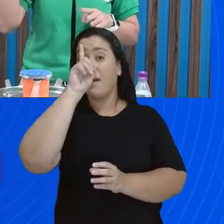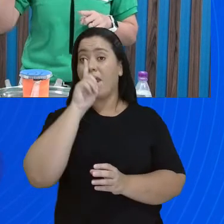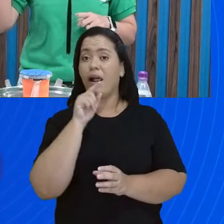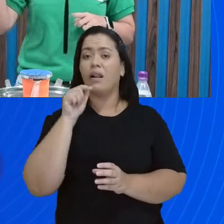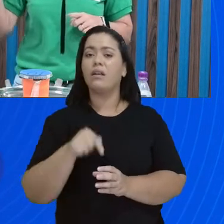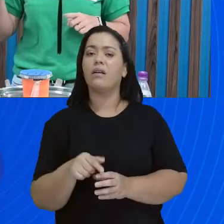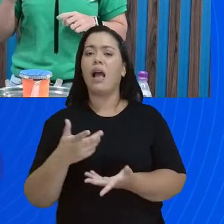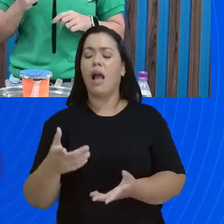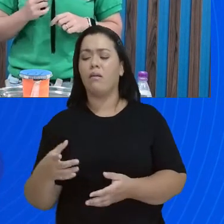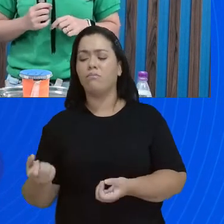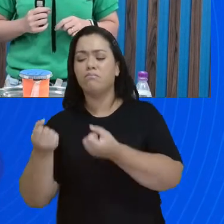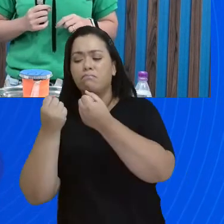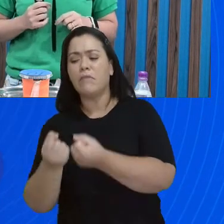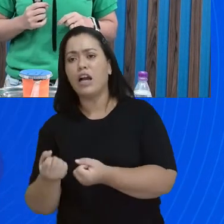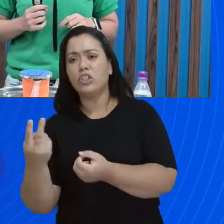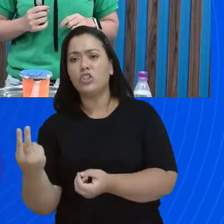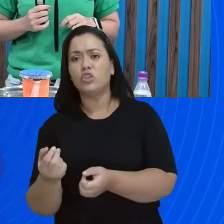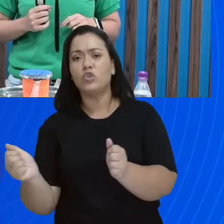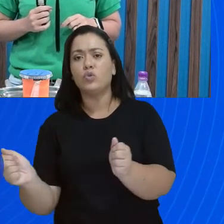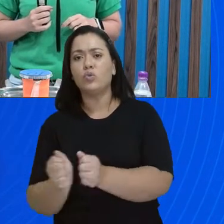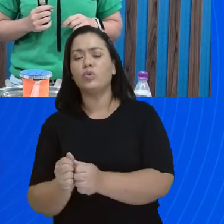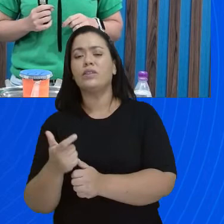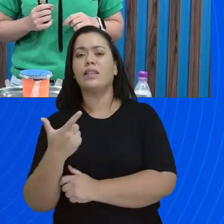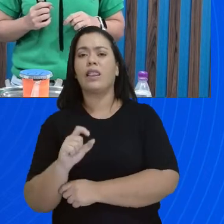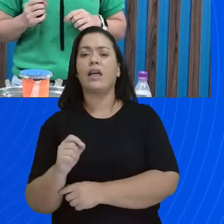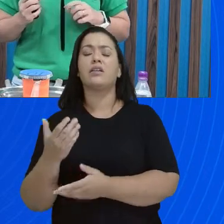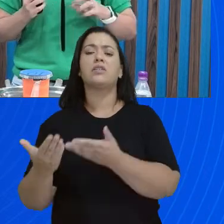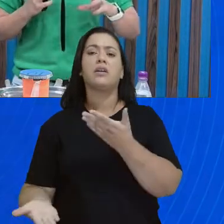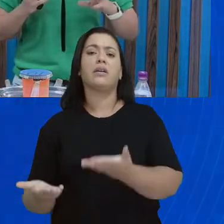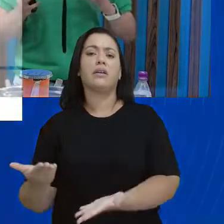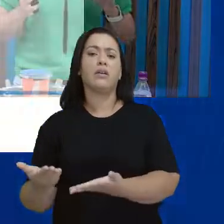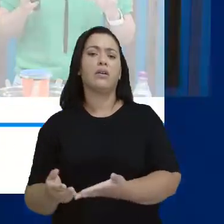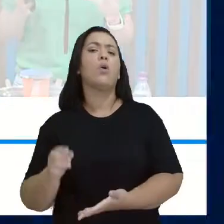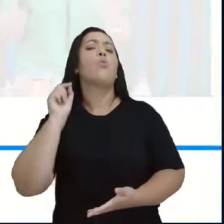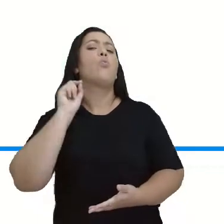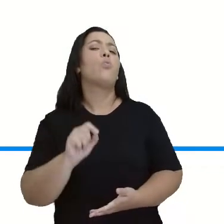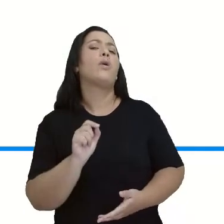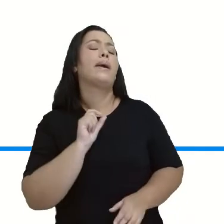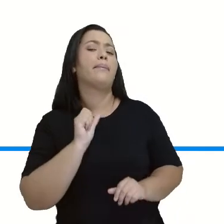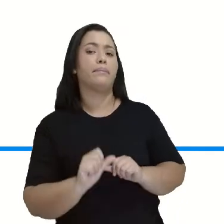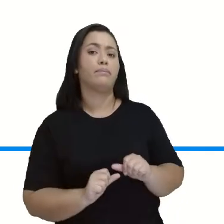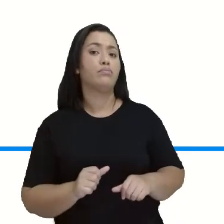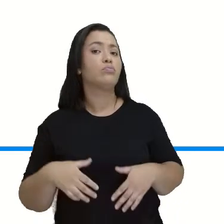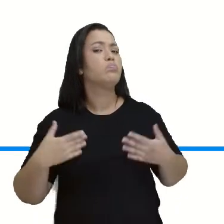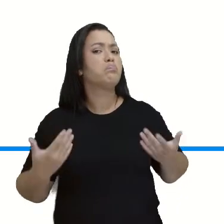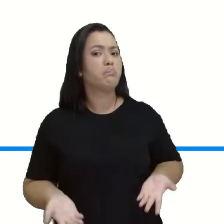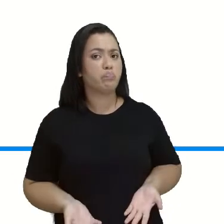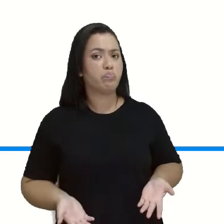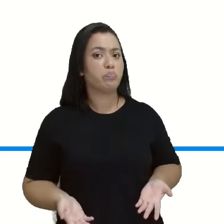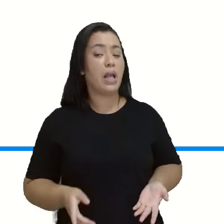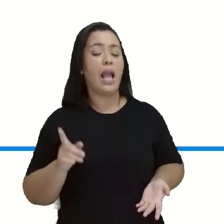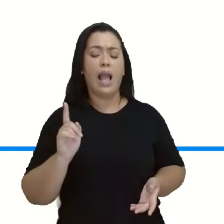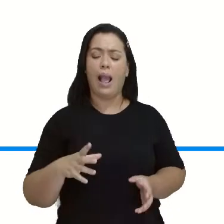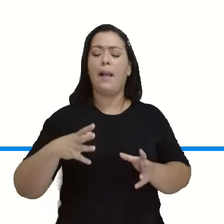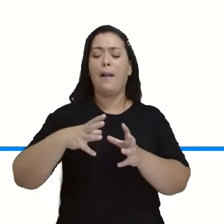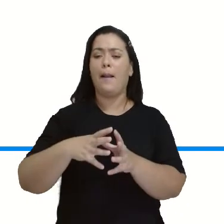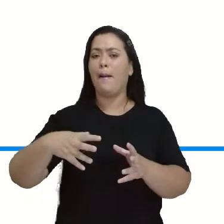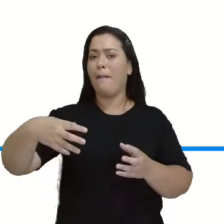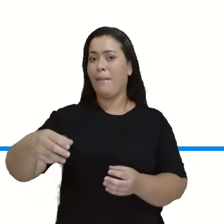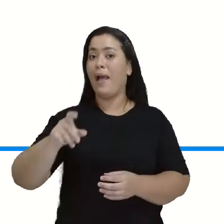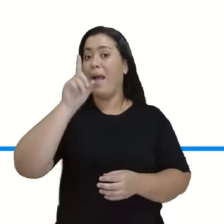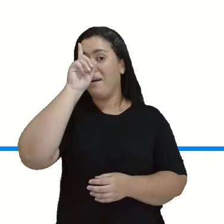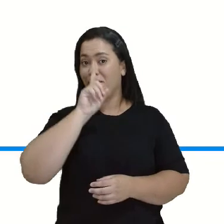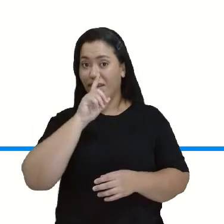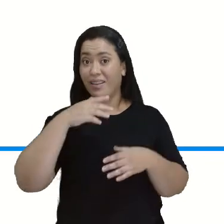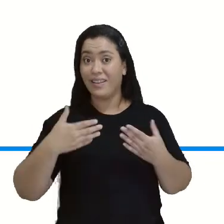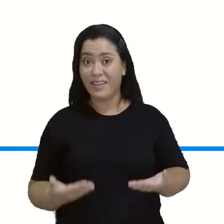balança foi agora para 10 quilogramas. O que foi que mudou aí? A massa do melão, né?